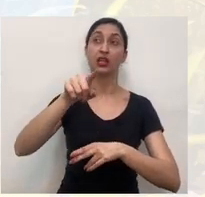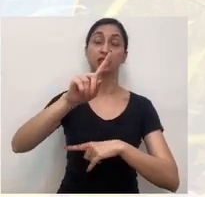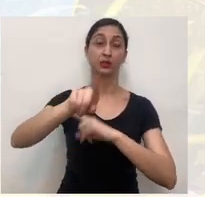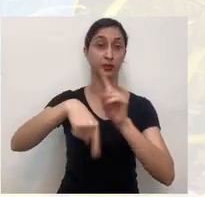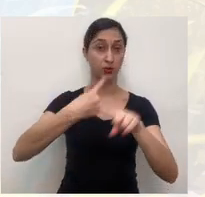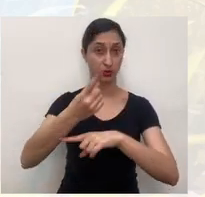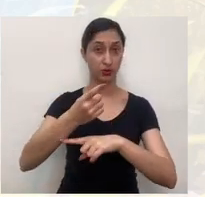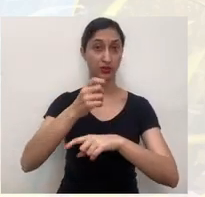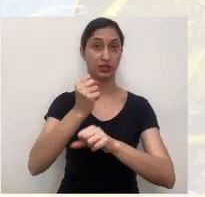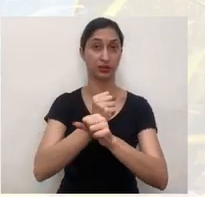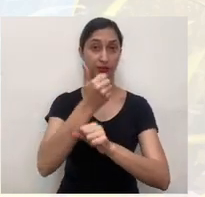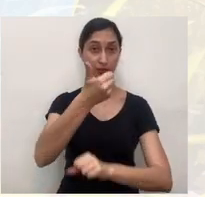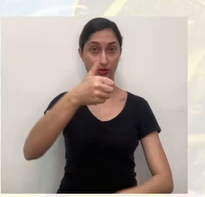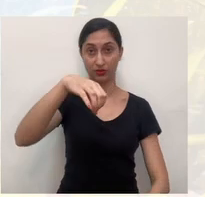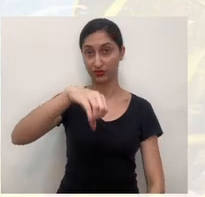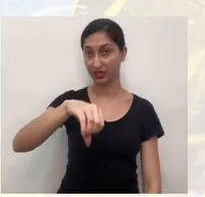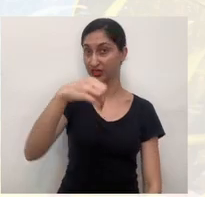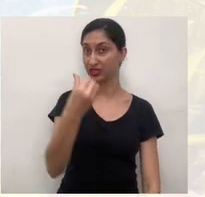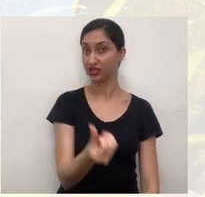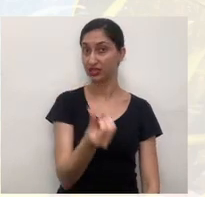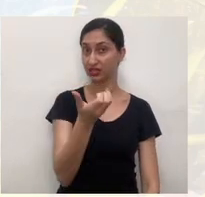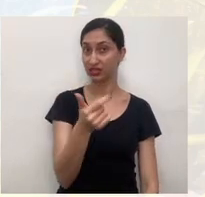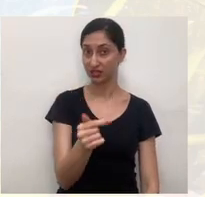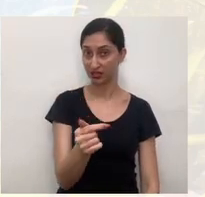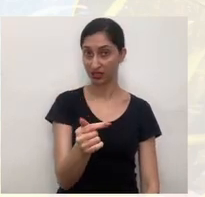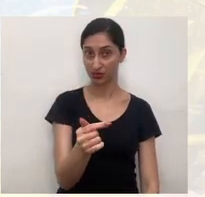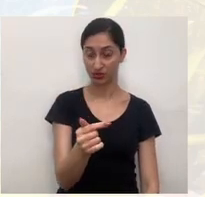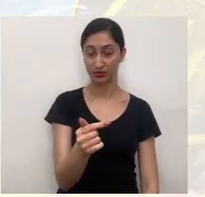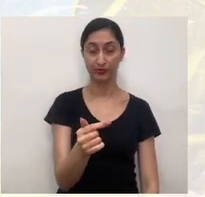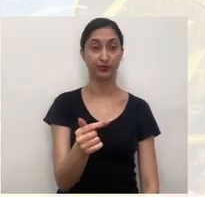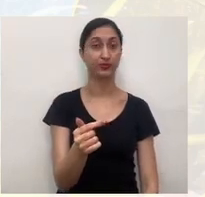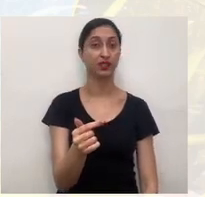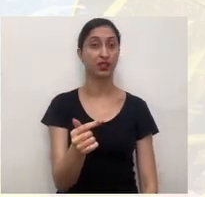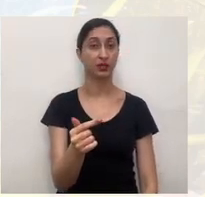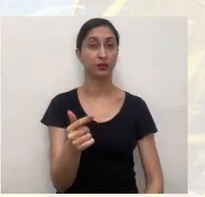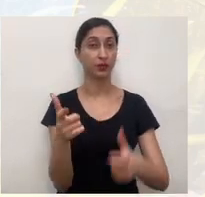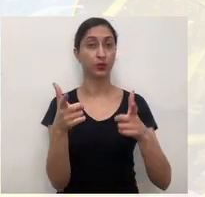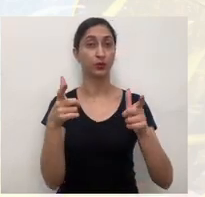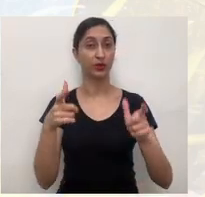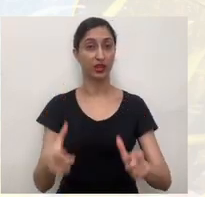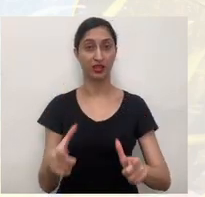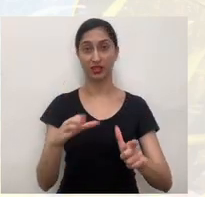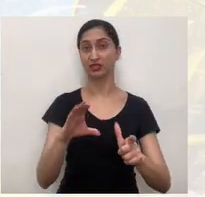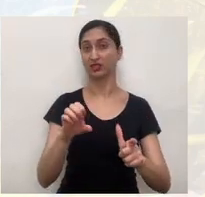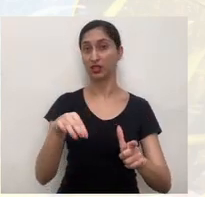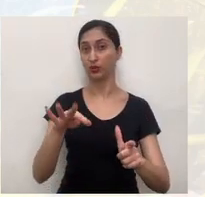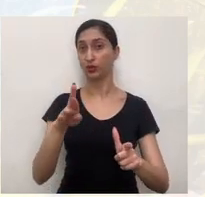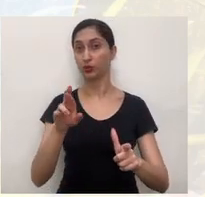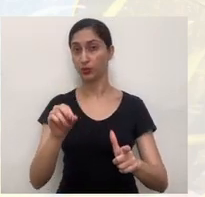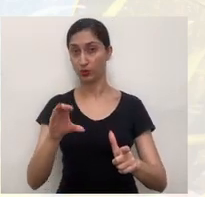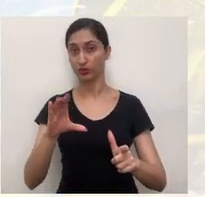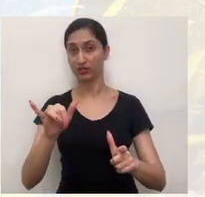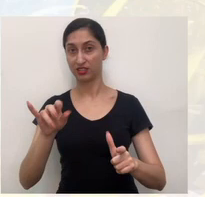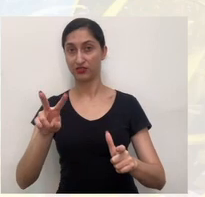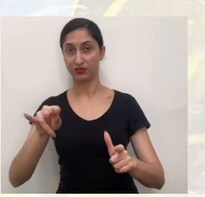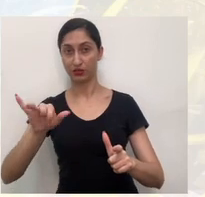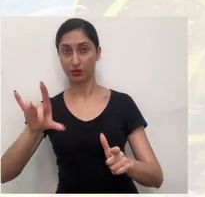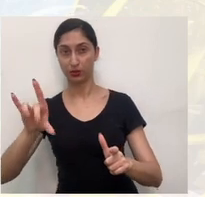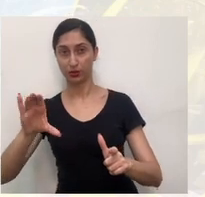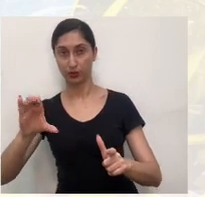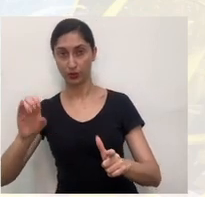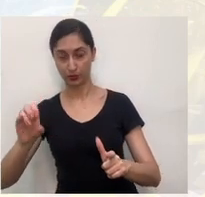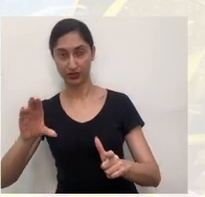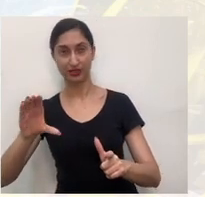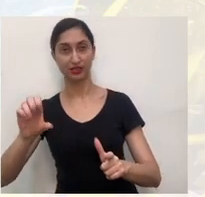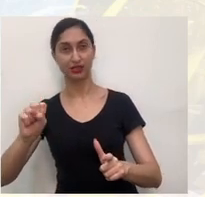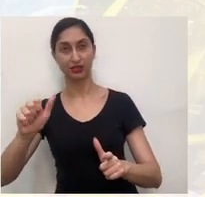no projeto para o Centro Cívico de Santo André, também como desenho de piso, mas também como disposição